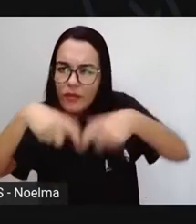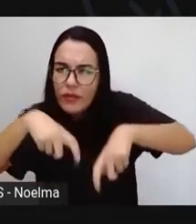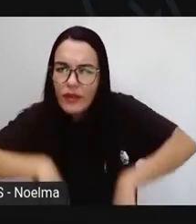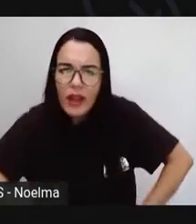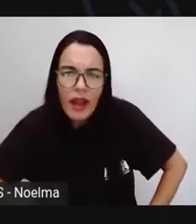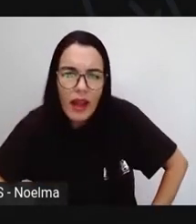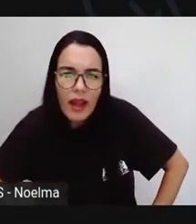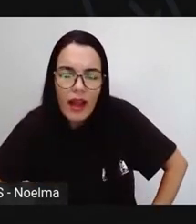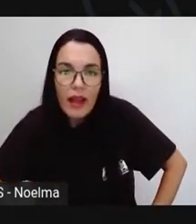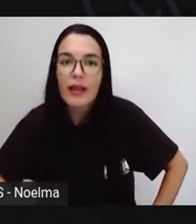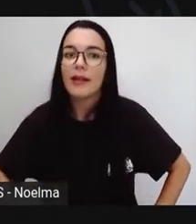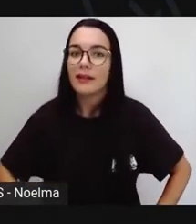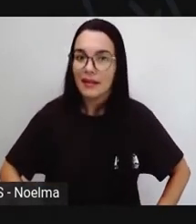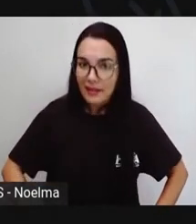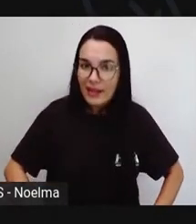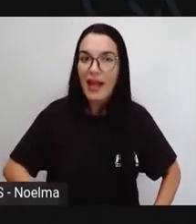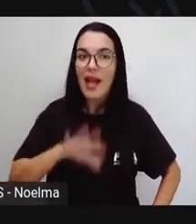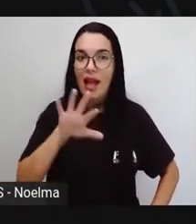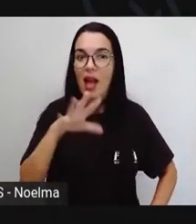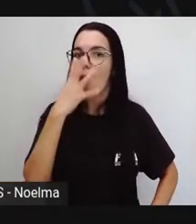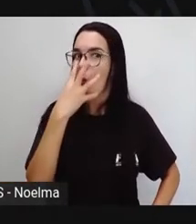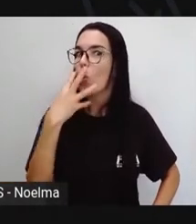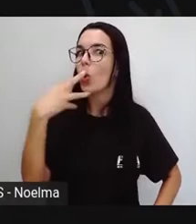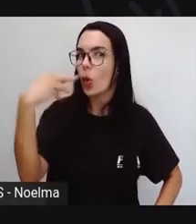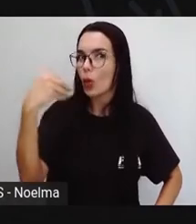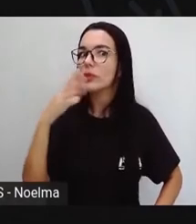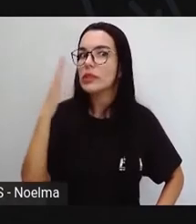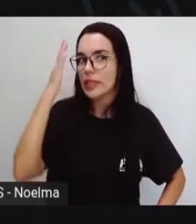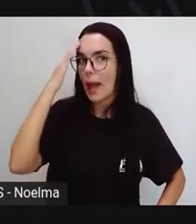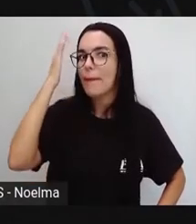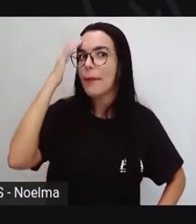Ele sabia e ensinou o caminho.